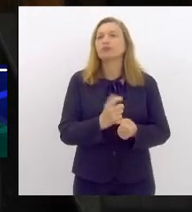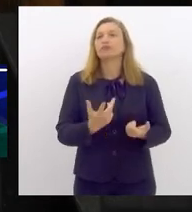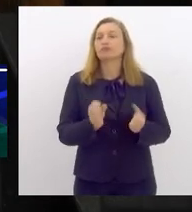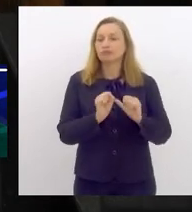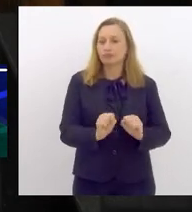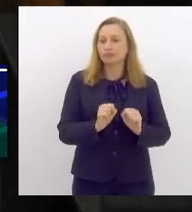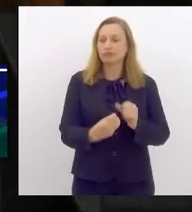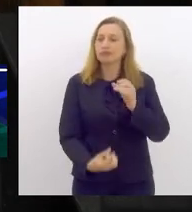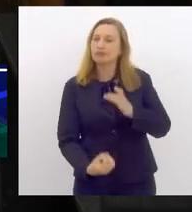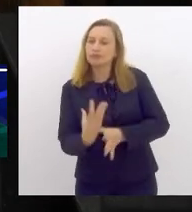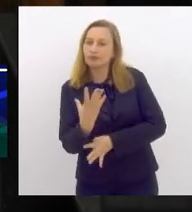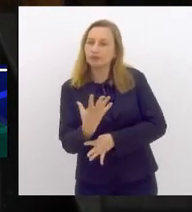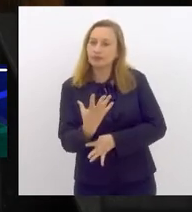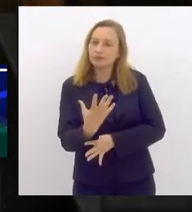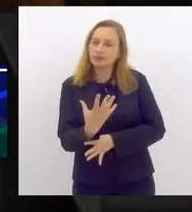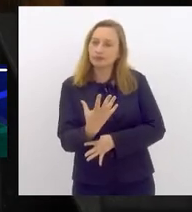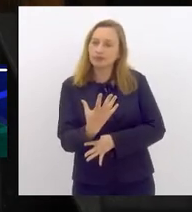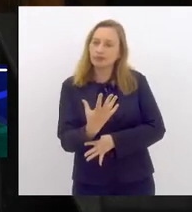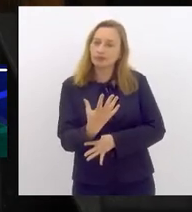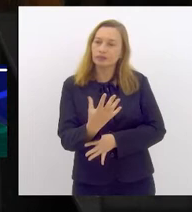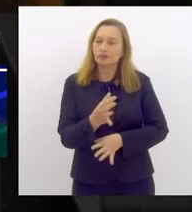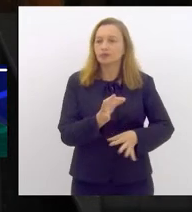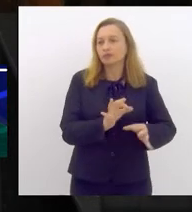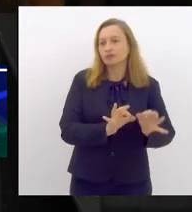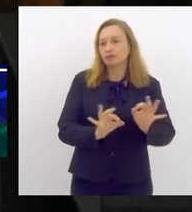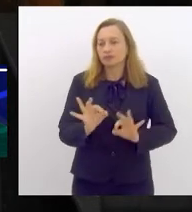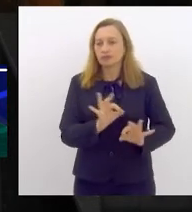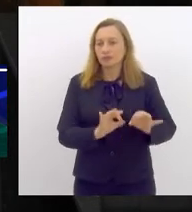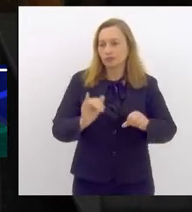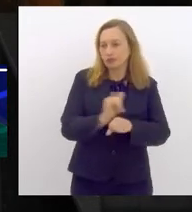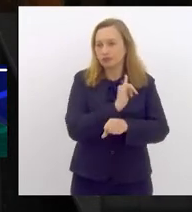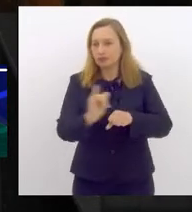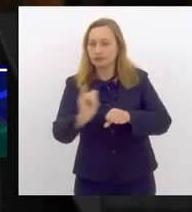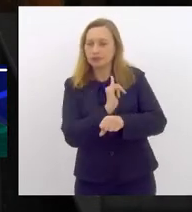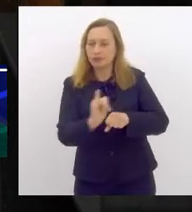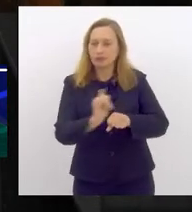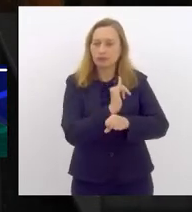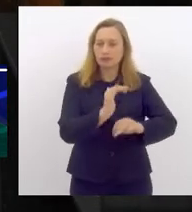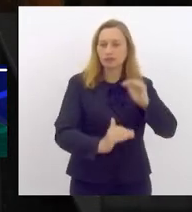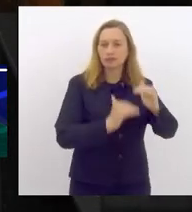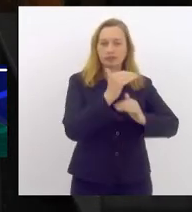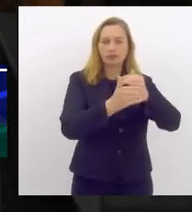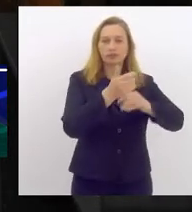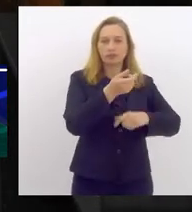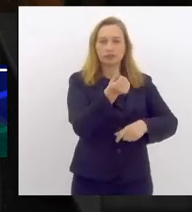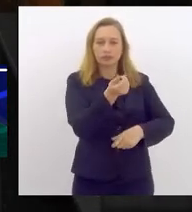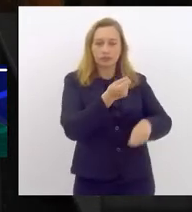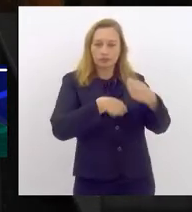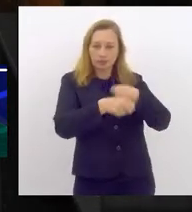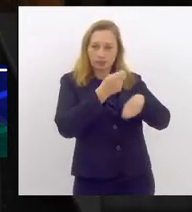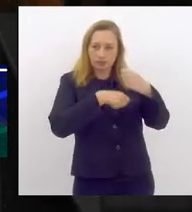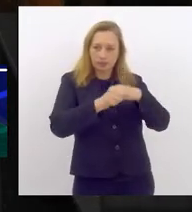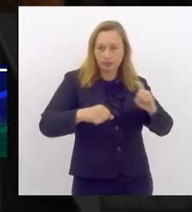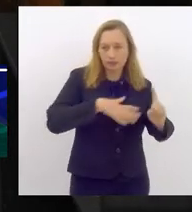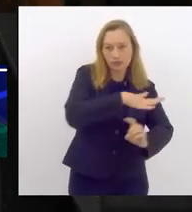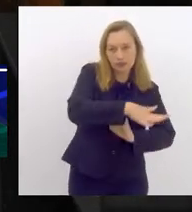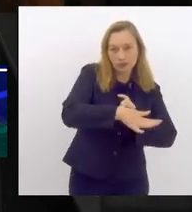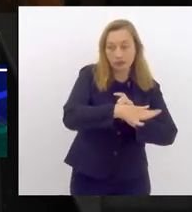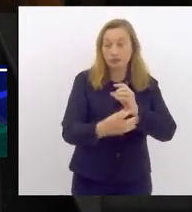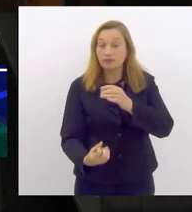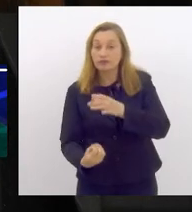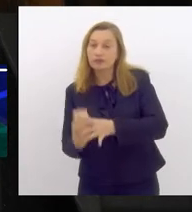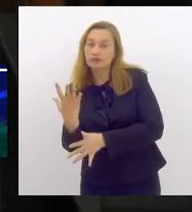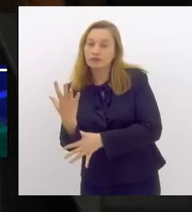em cima de um plano estratégico de desenvolvimento econômico social a ser